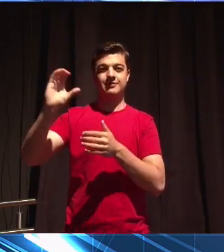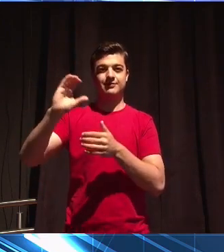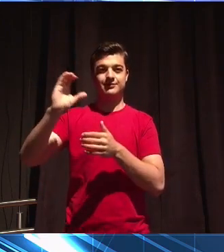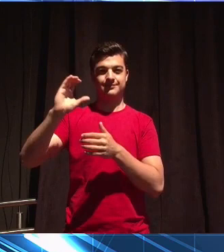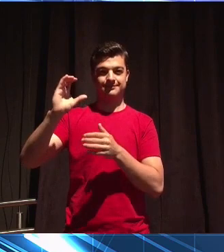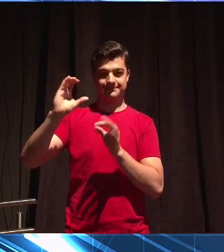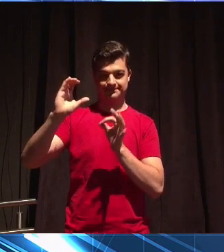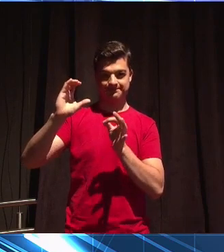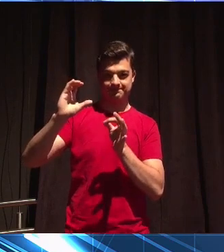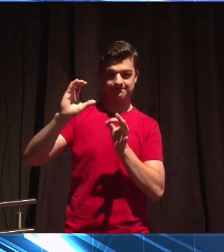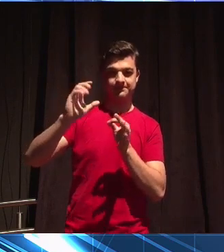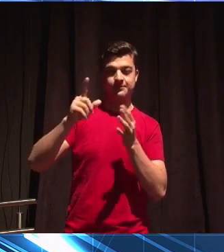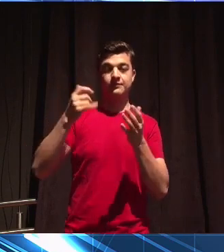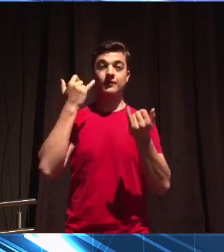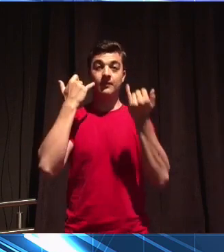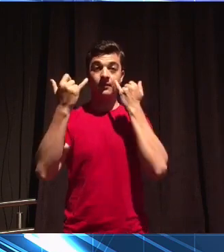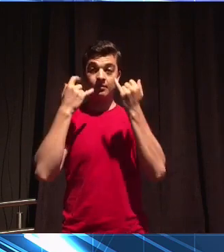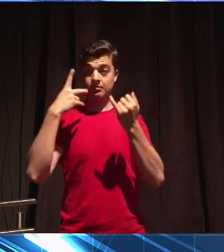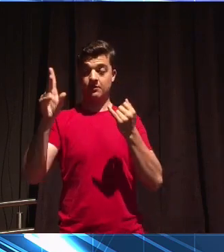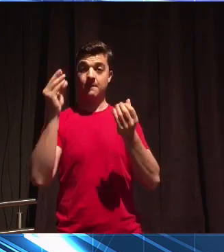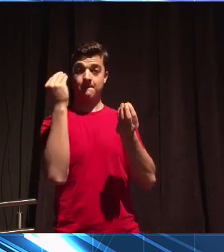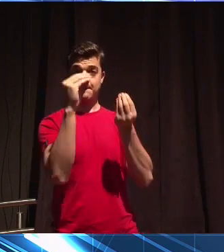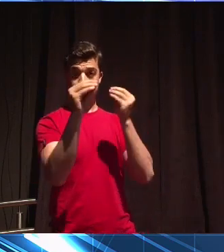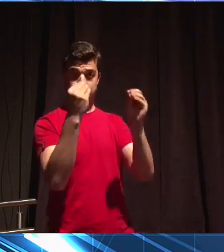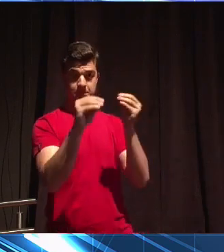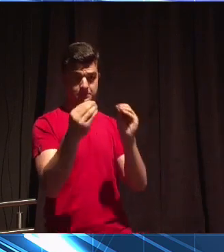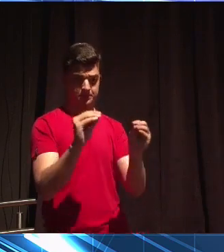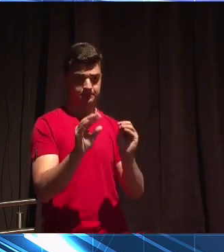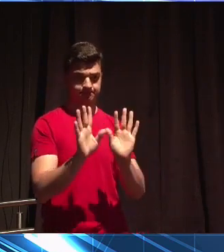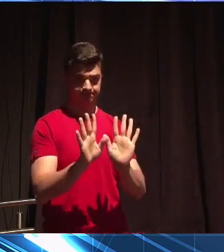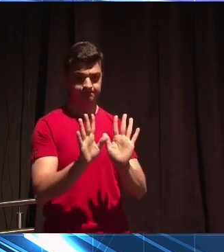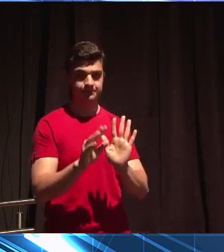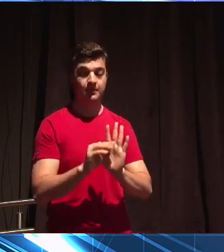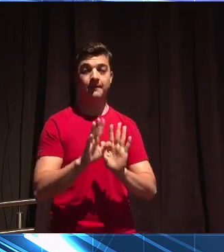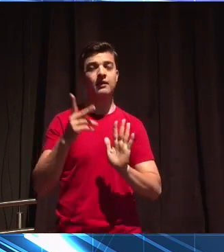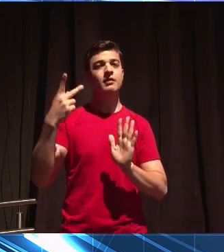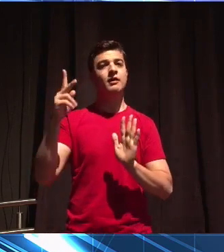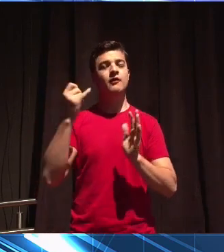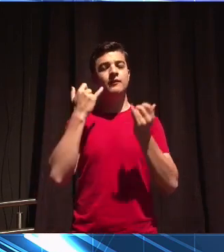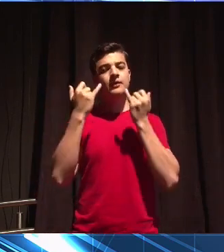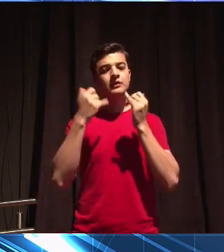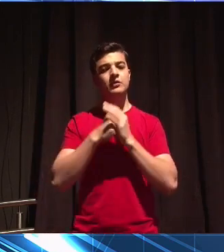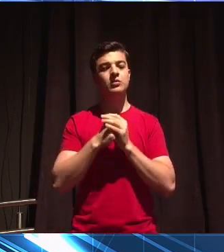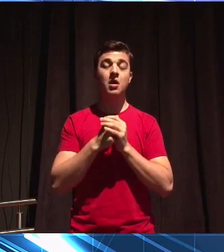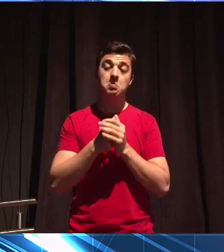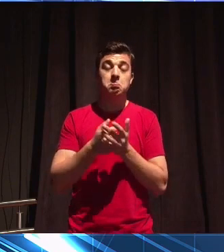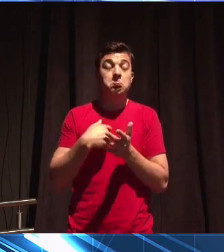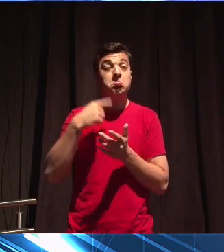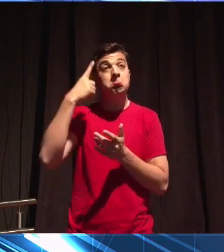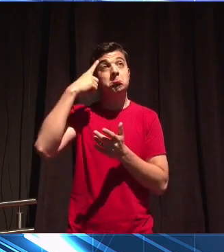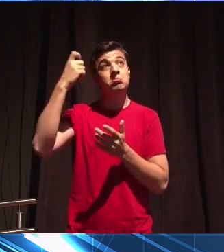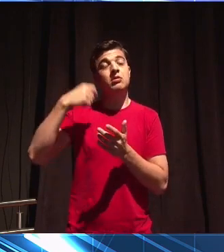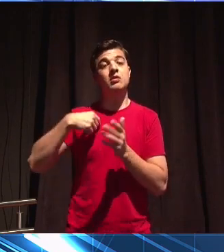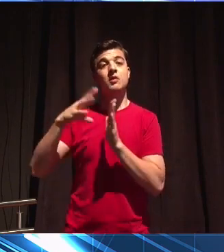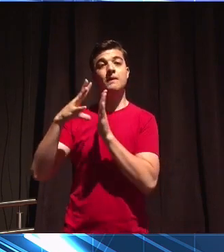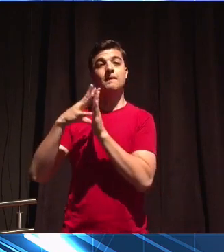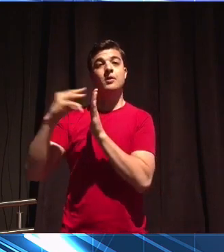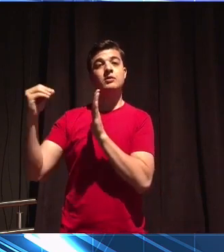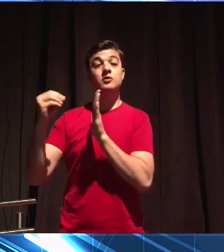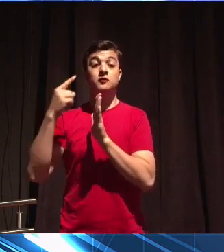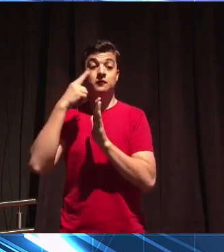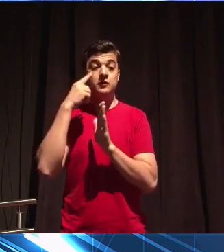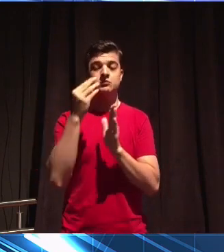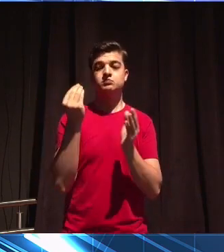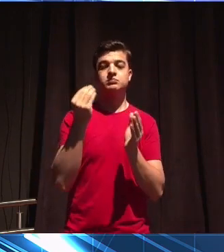determinado crédito ali. Vocês não podem pegar aqueles dados, por exemplo, e falar, bom, agora eu vou fazer um modelo para poder analisar se a